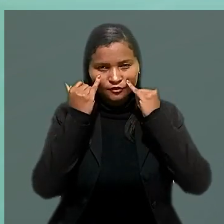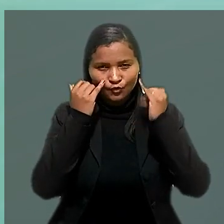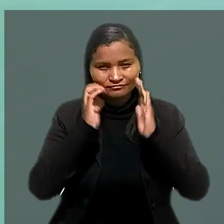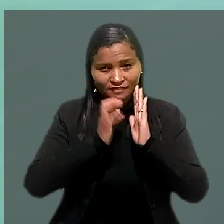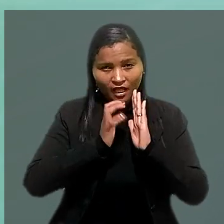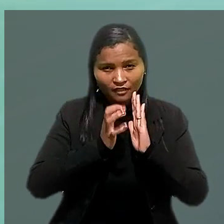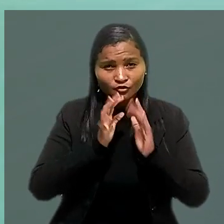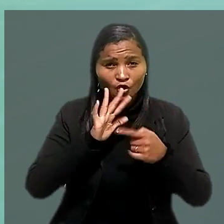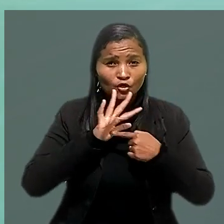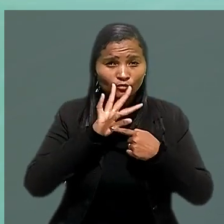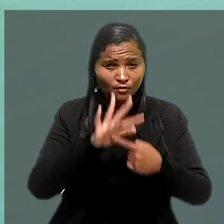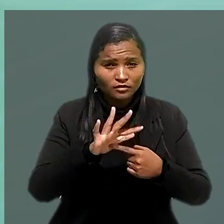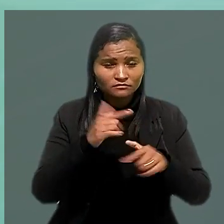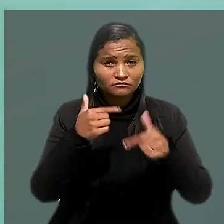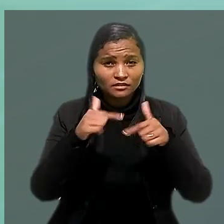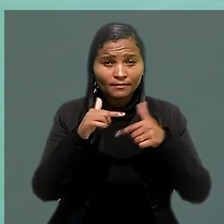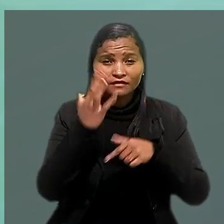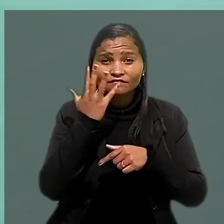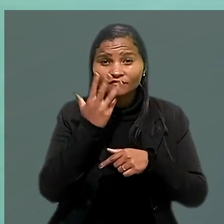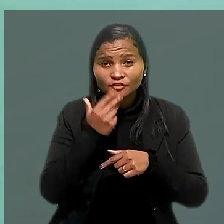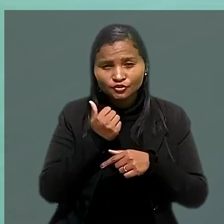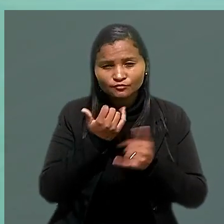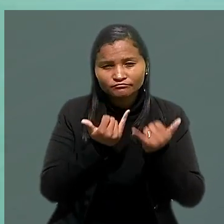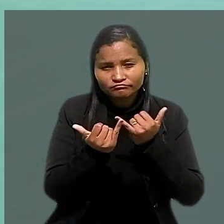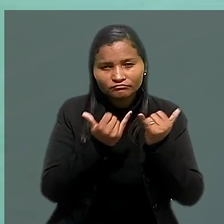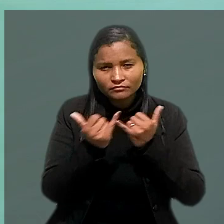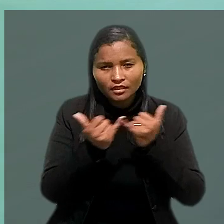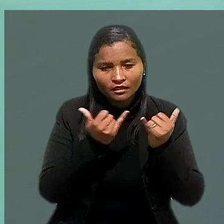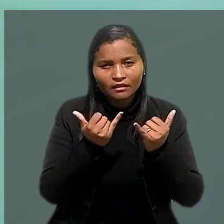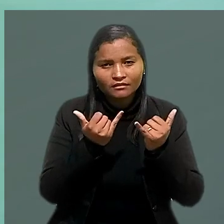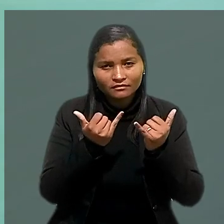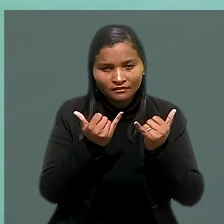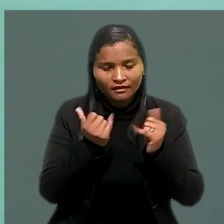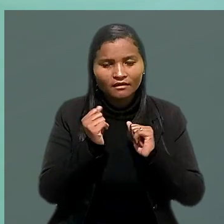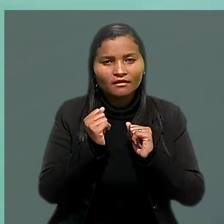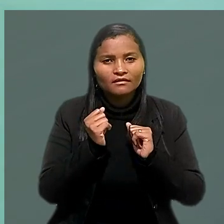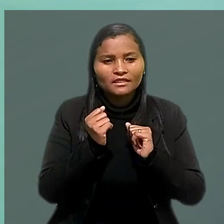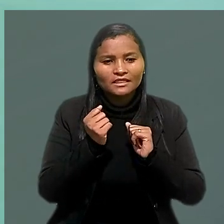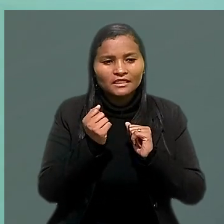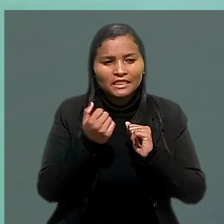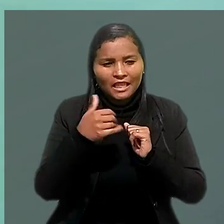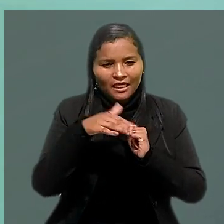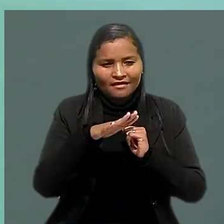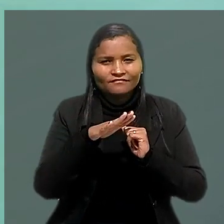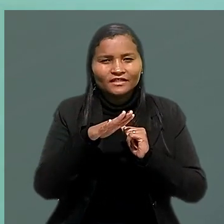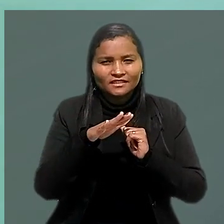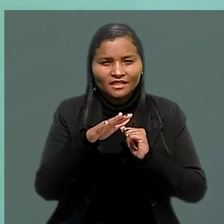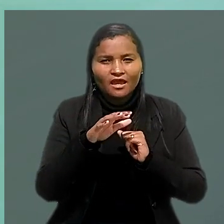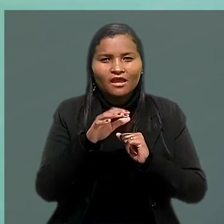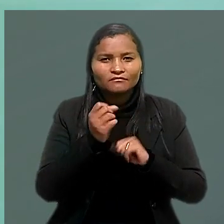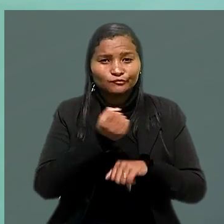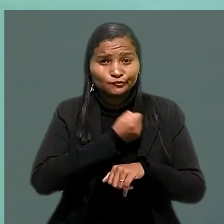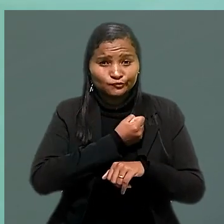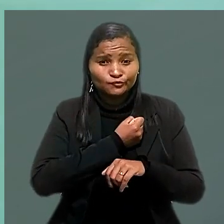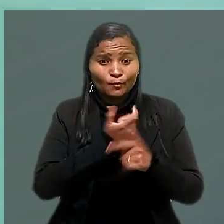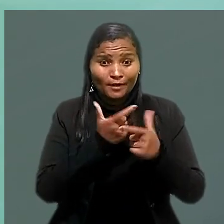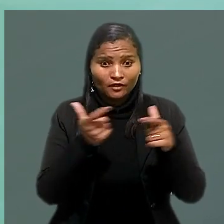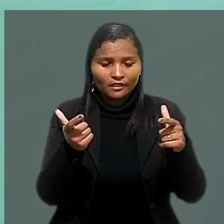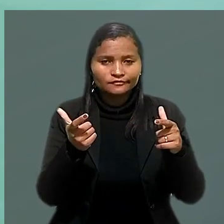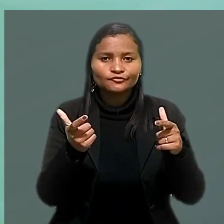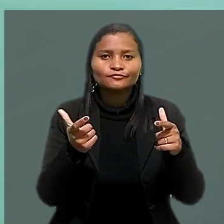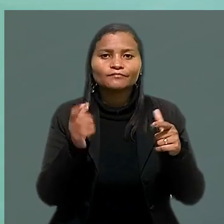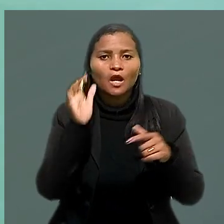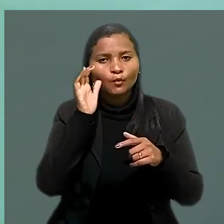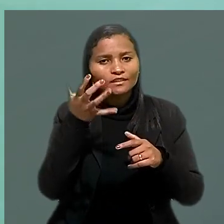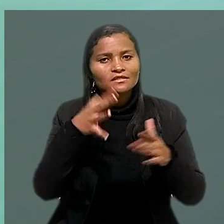dados estatísticos que demonstram que o trabalho infantil, por exemplo, leva em grande número